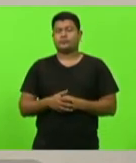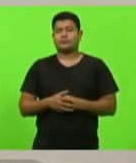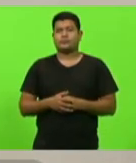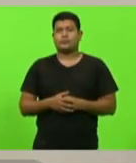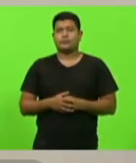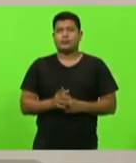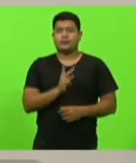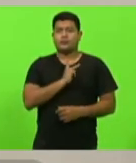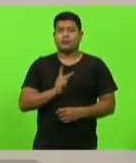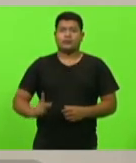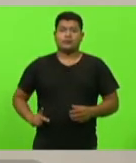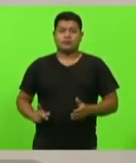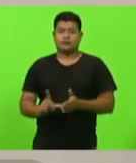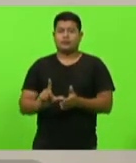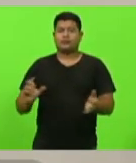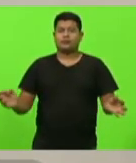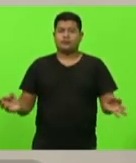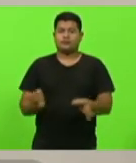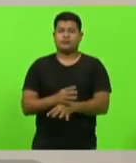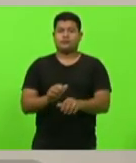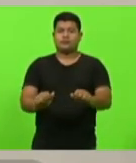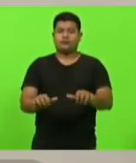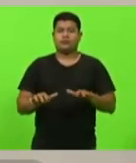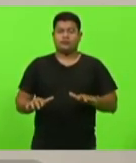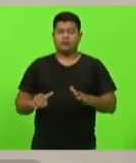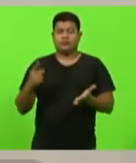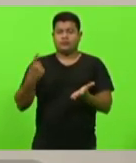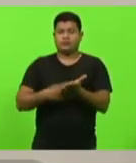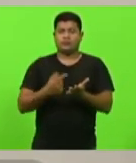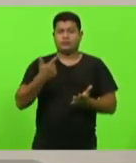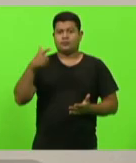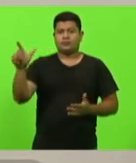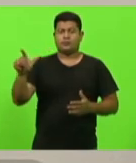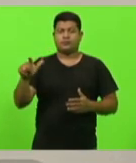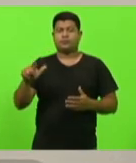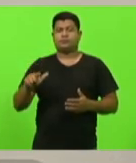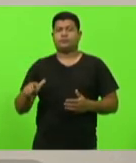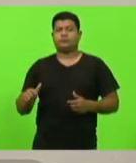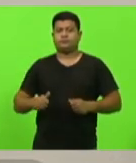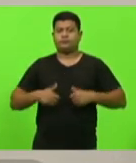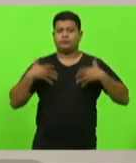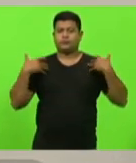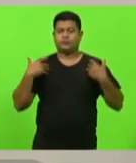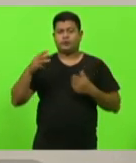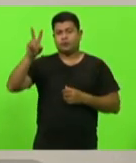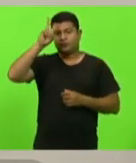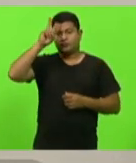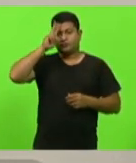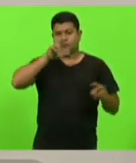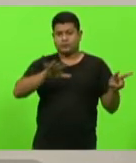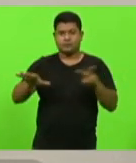esta presidência, antes de encerrar a sessão, convoca outra solene na segunda-feira, às 19 horas, em